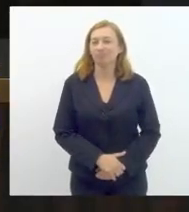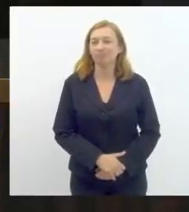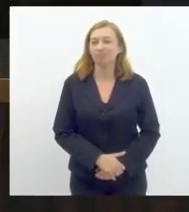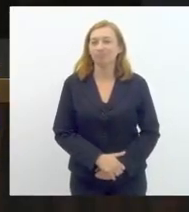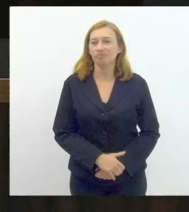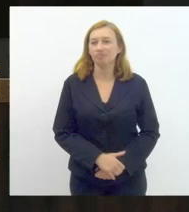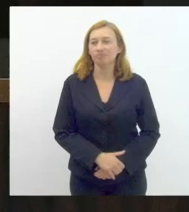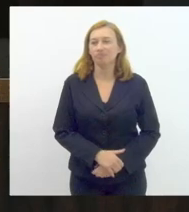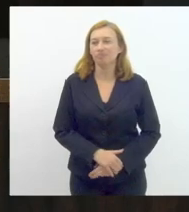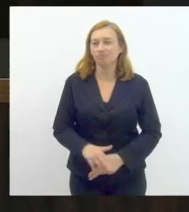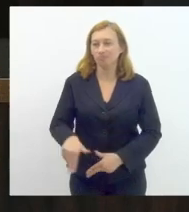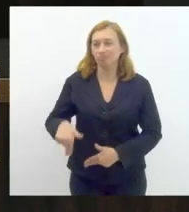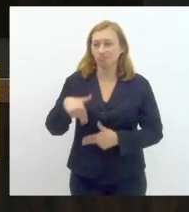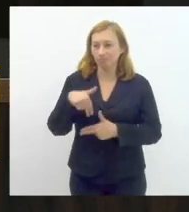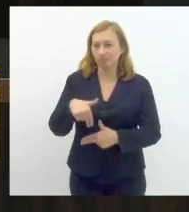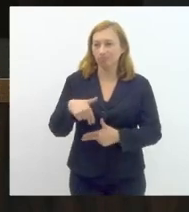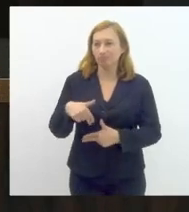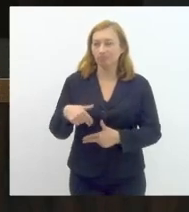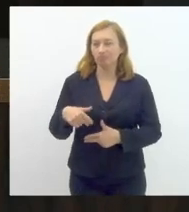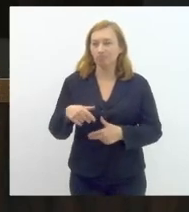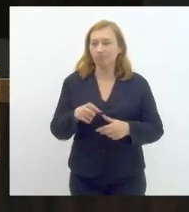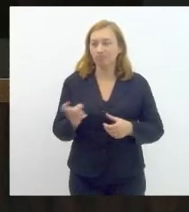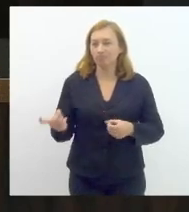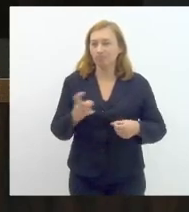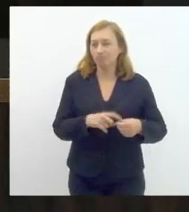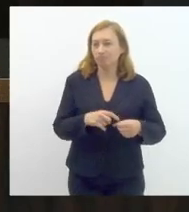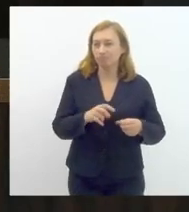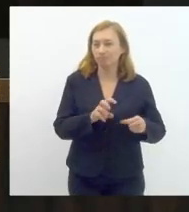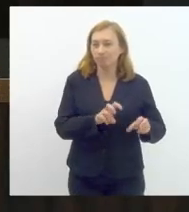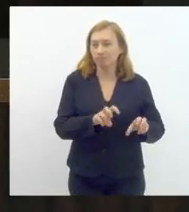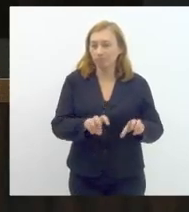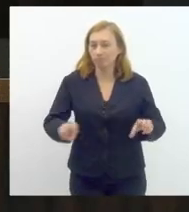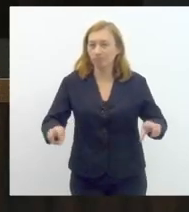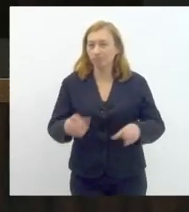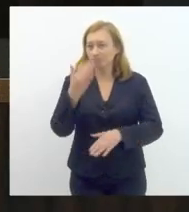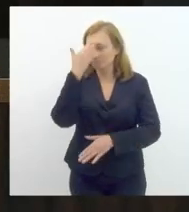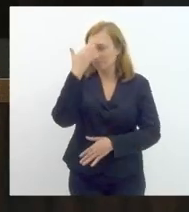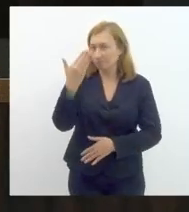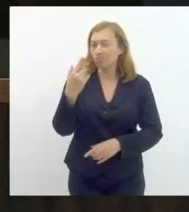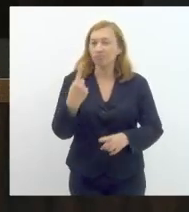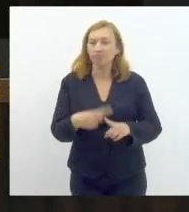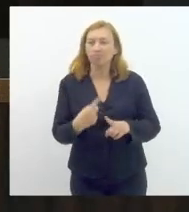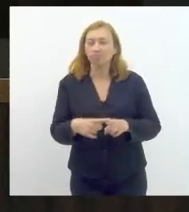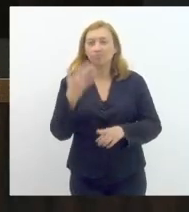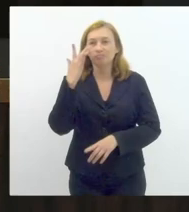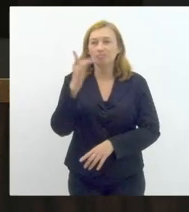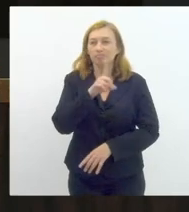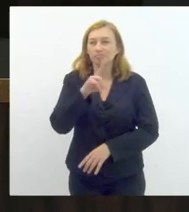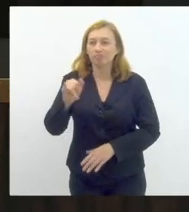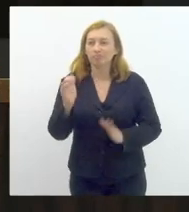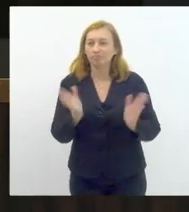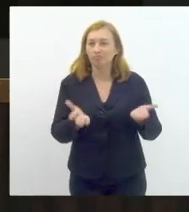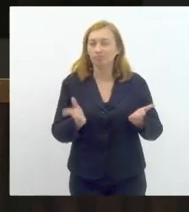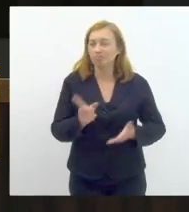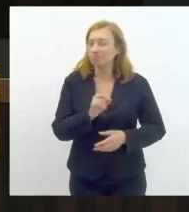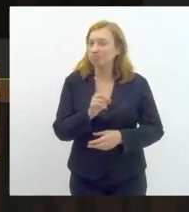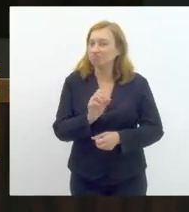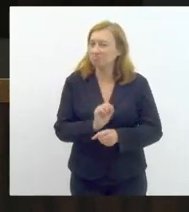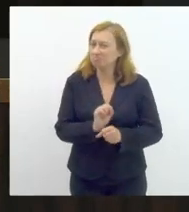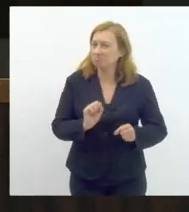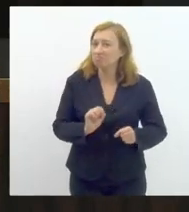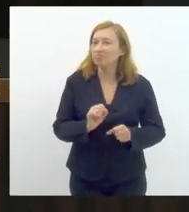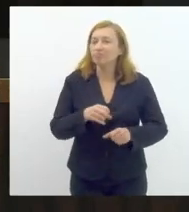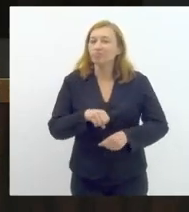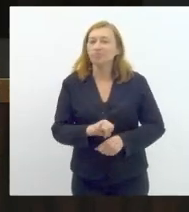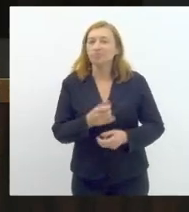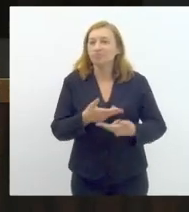da tribuna, enquanto vocês retomam seus lugares, para fazer agradecimentos, porque acho que essa data de hoje não seria possível